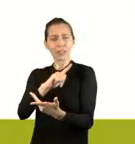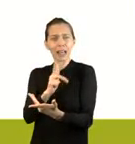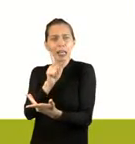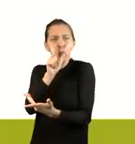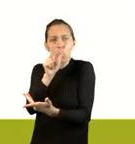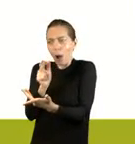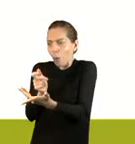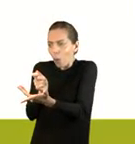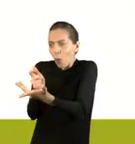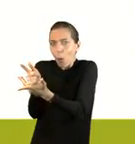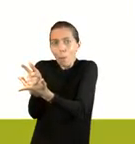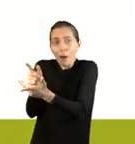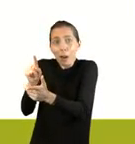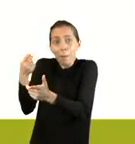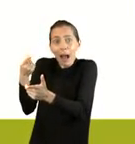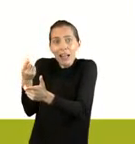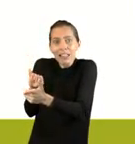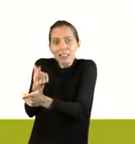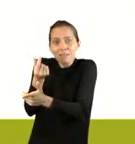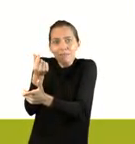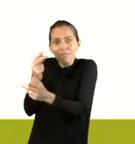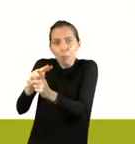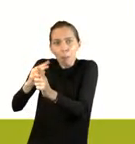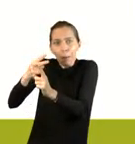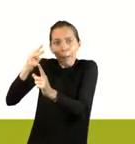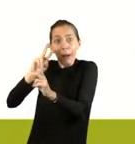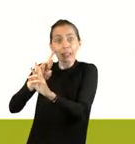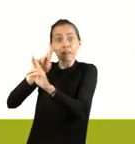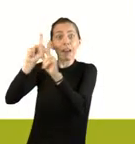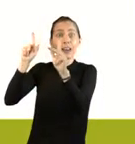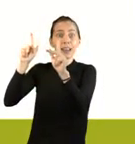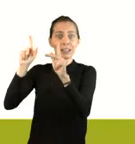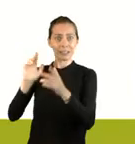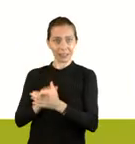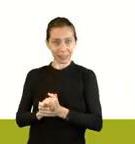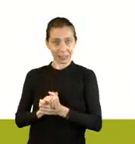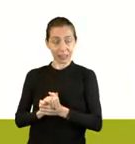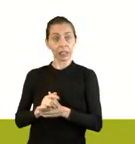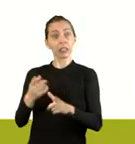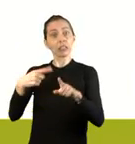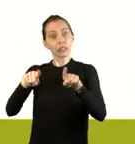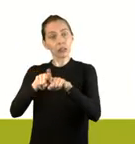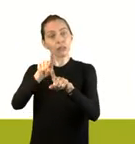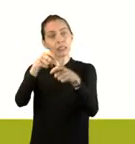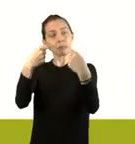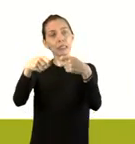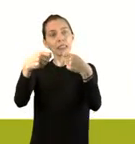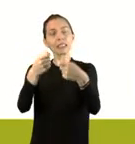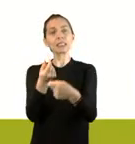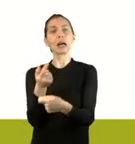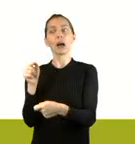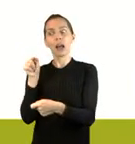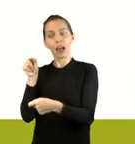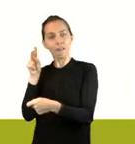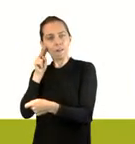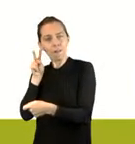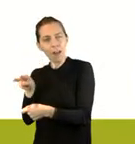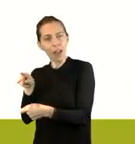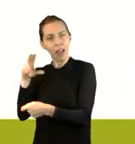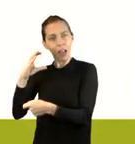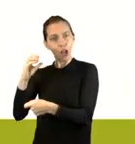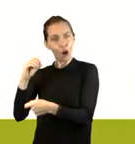eu tenho uma comparação. Então, abra contas em corretoras e veja a diferença. Tá?